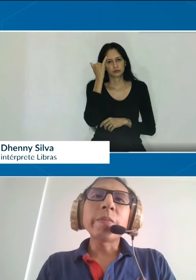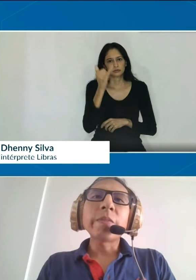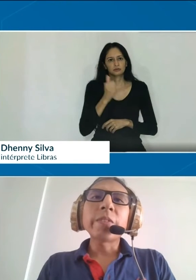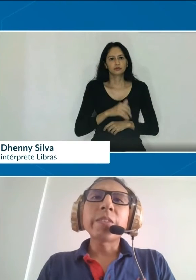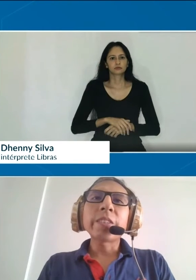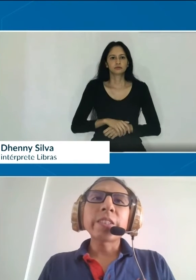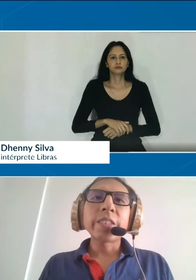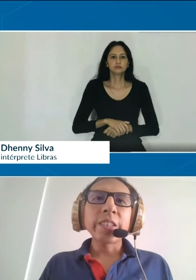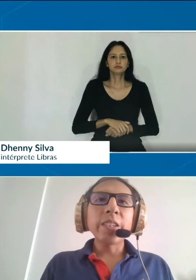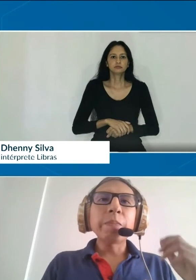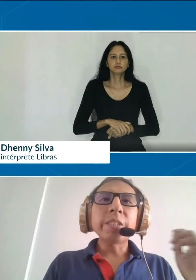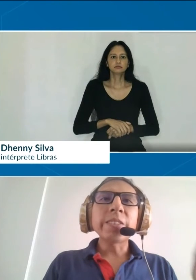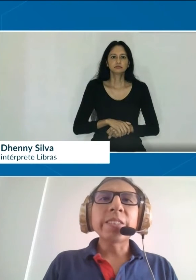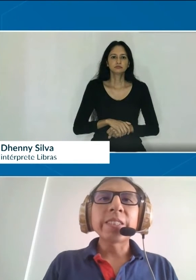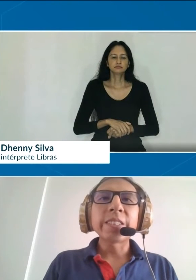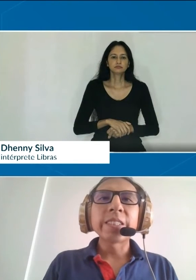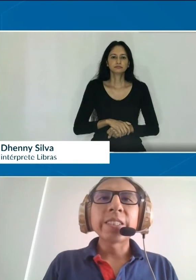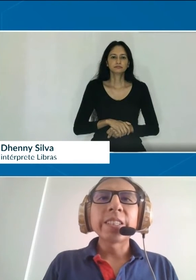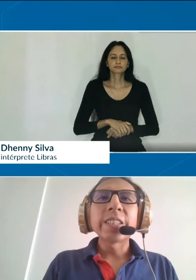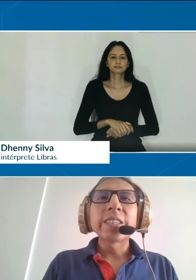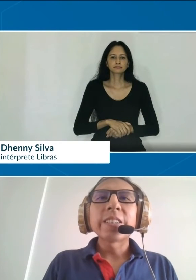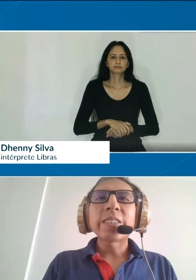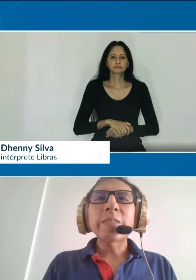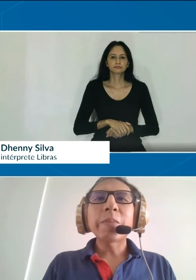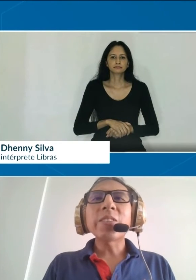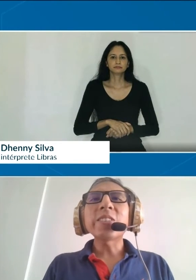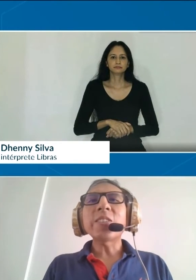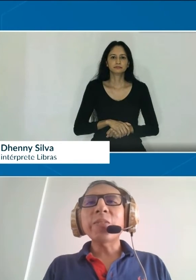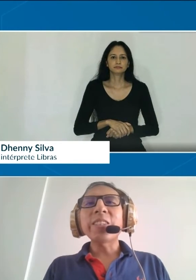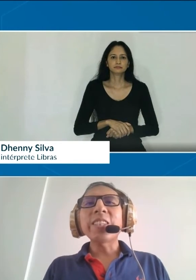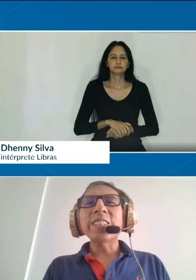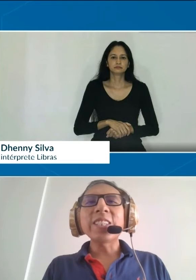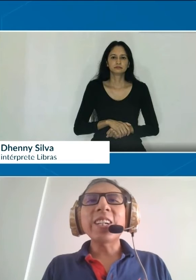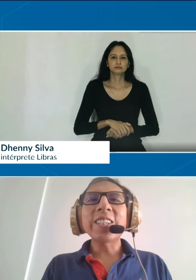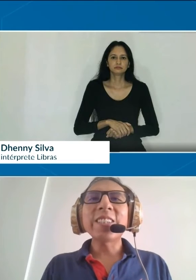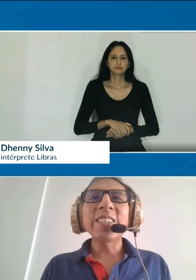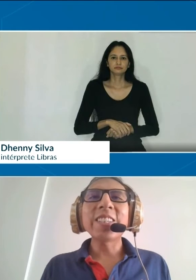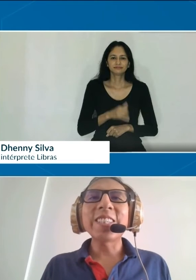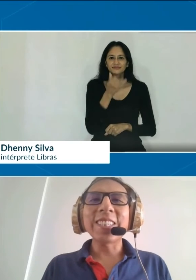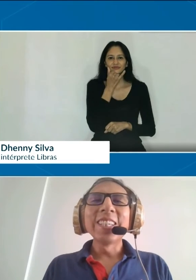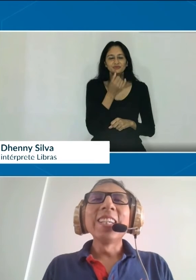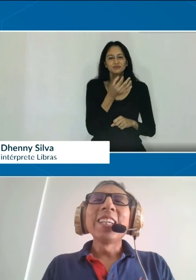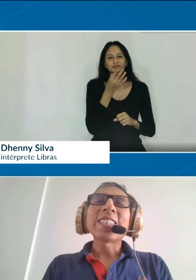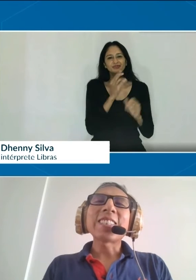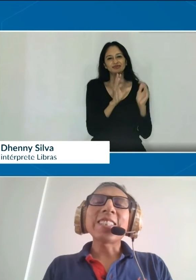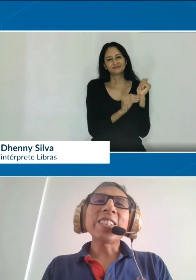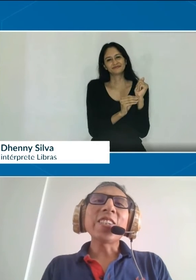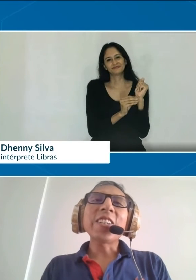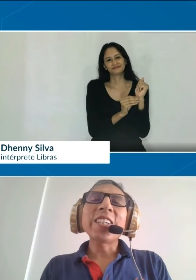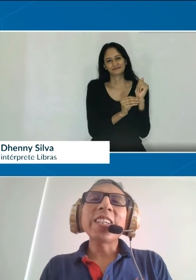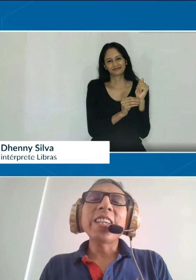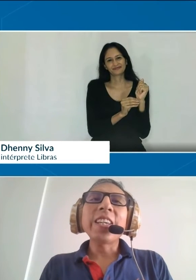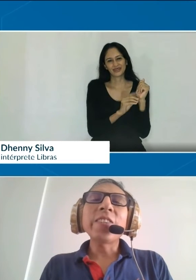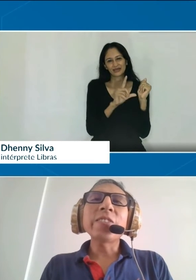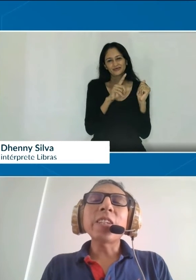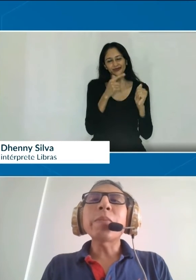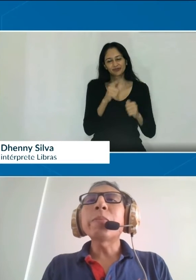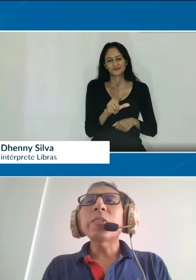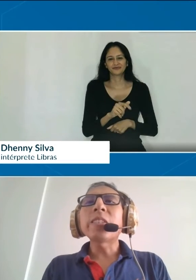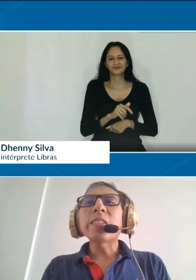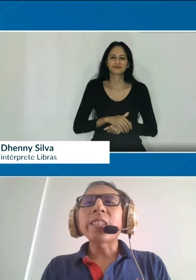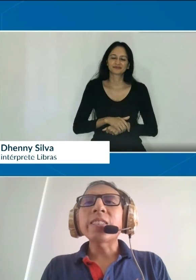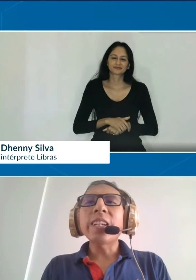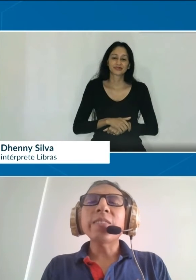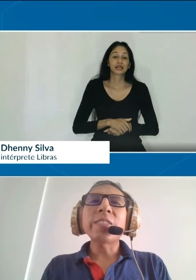Seu microfone está desligado, professor Rony. Perdão, desculpe, eu tinha desligado aqui. Sim, é um